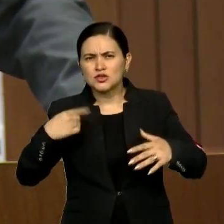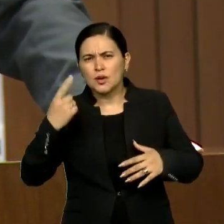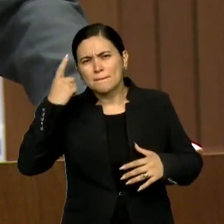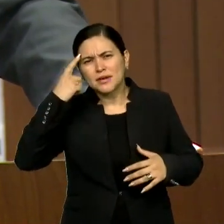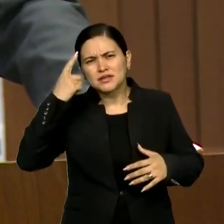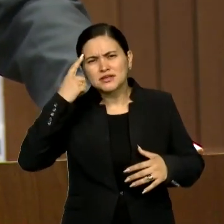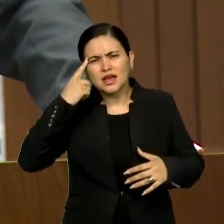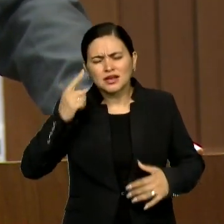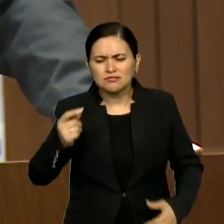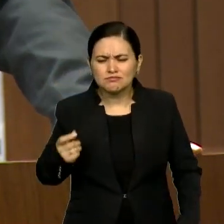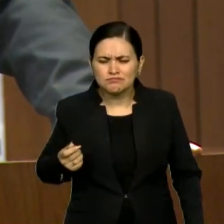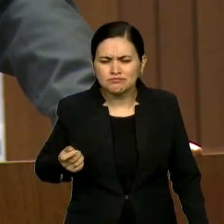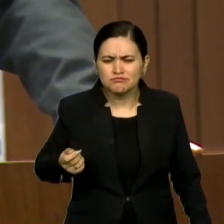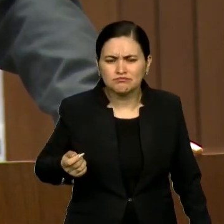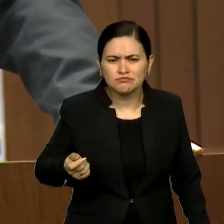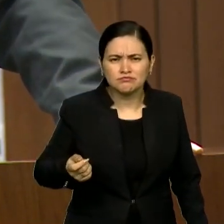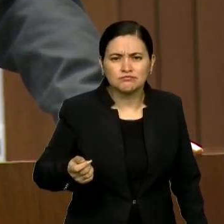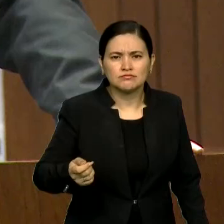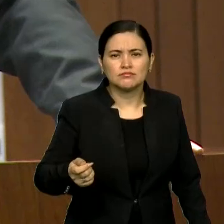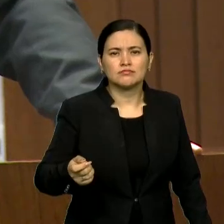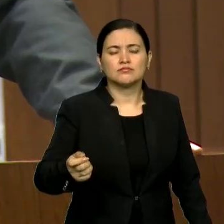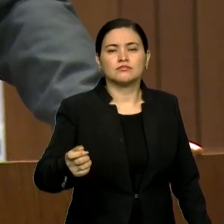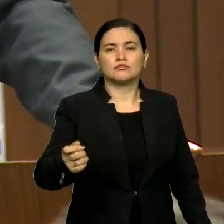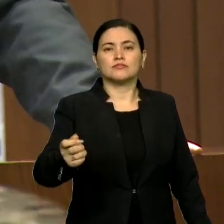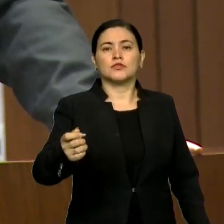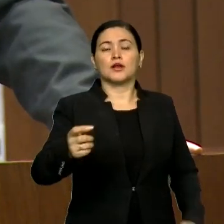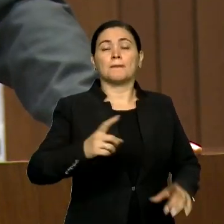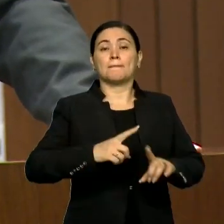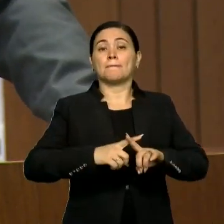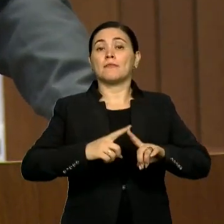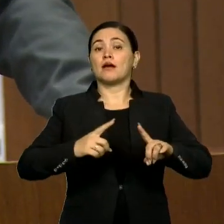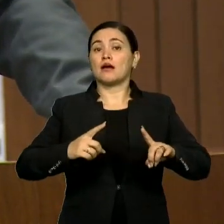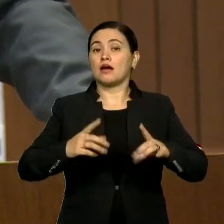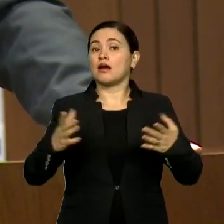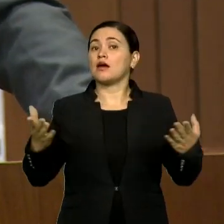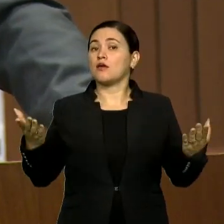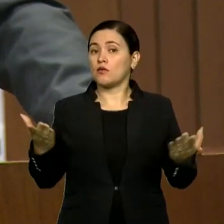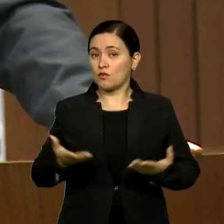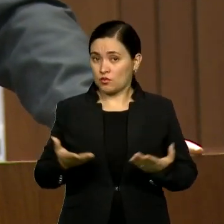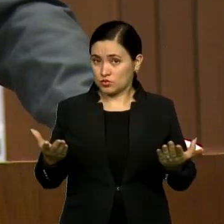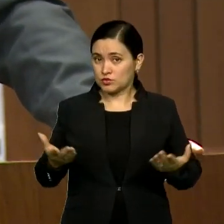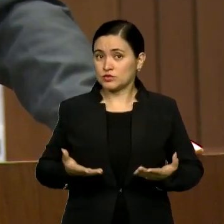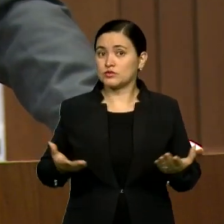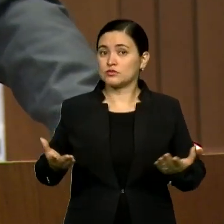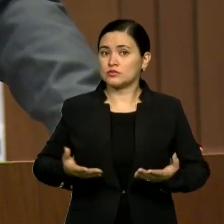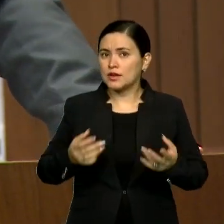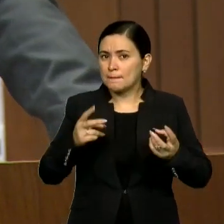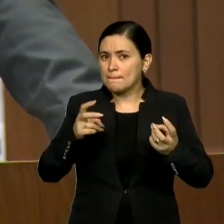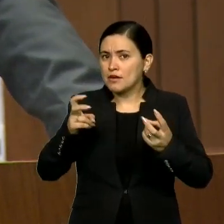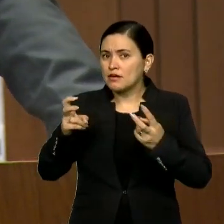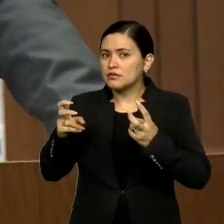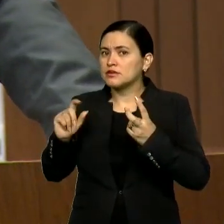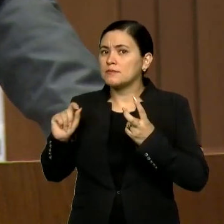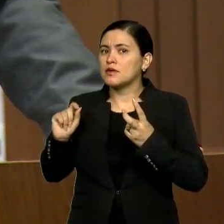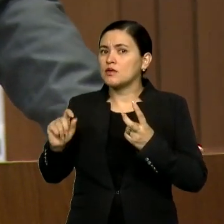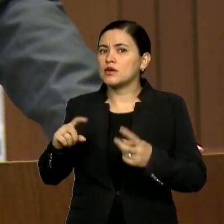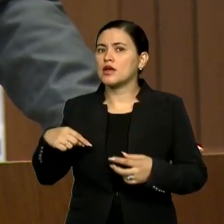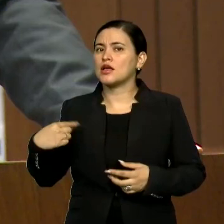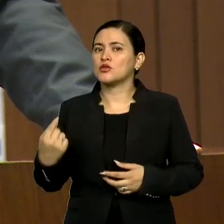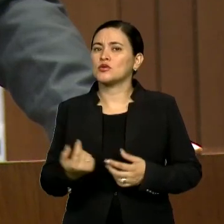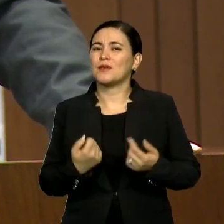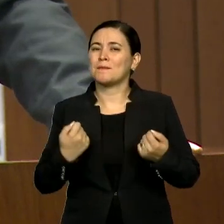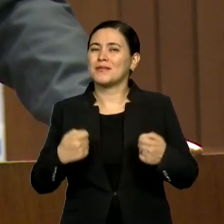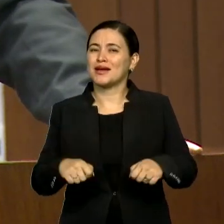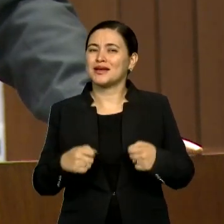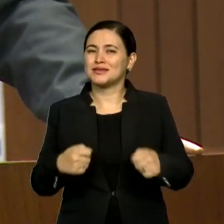no entanto, hoje, mais do que nunca, nós precisamos ter um olhar